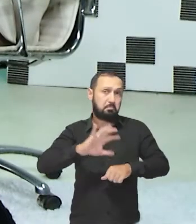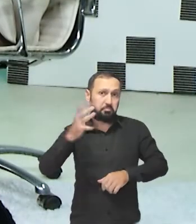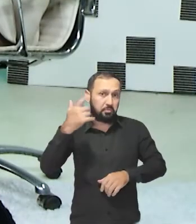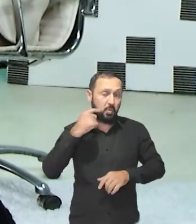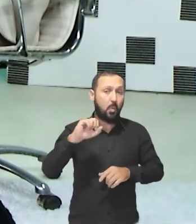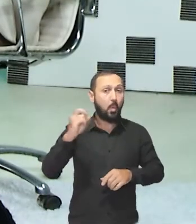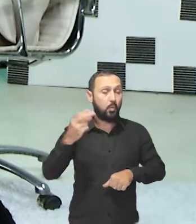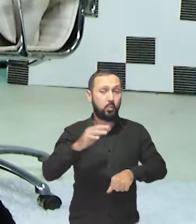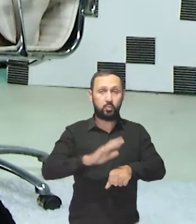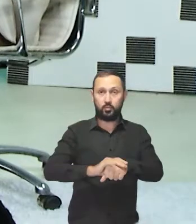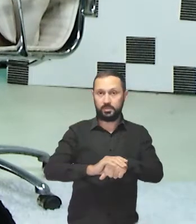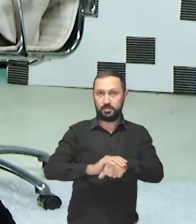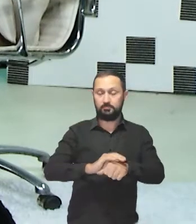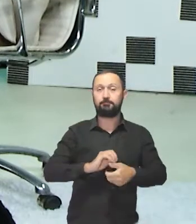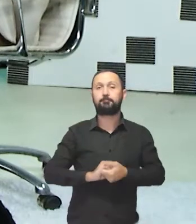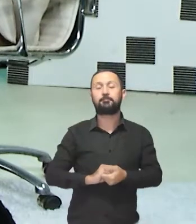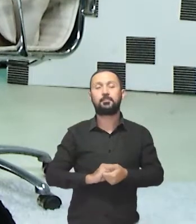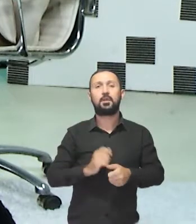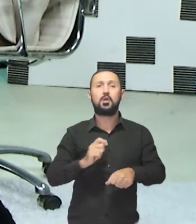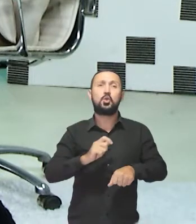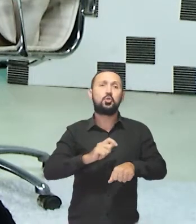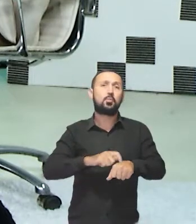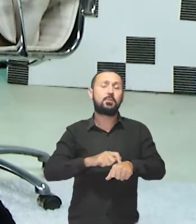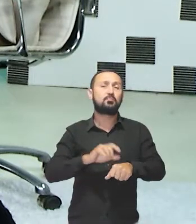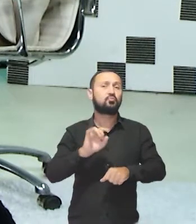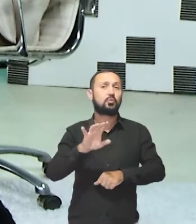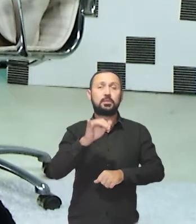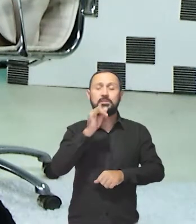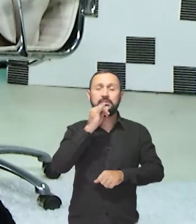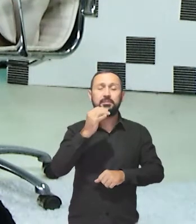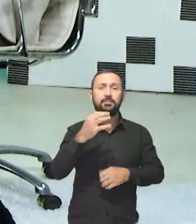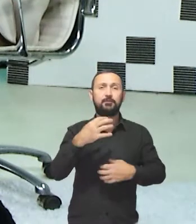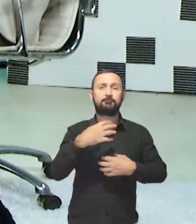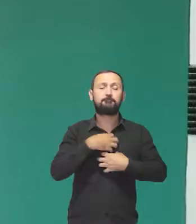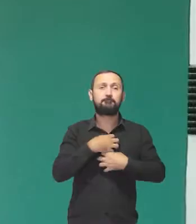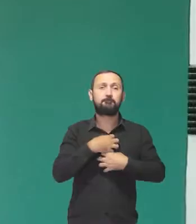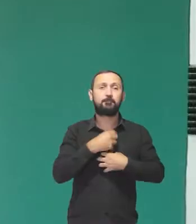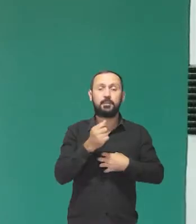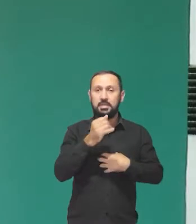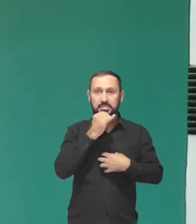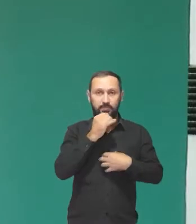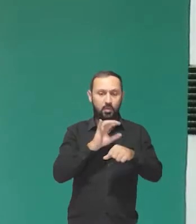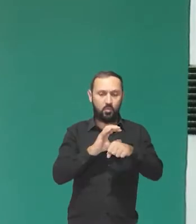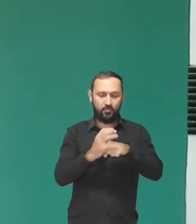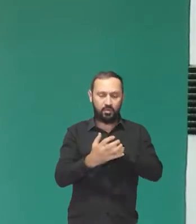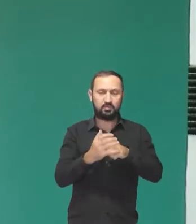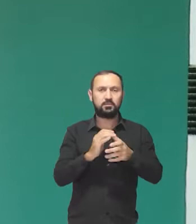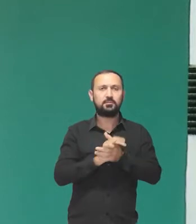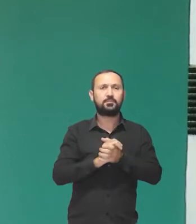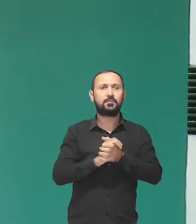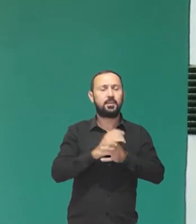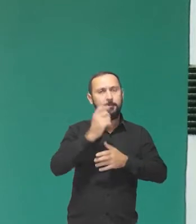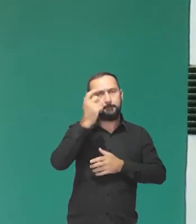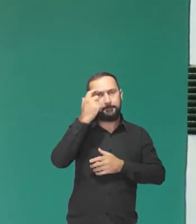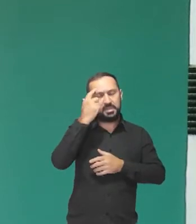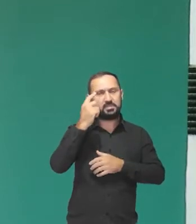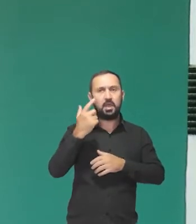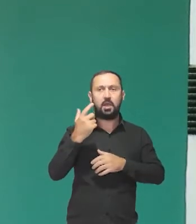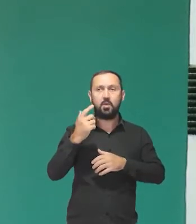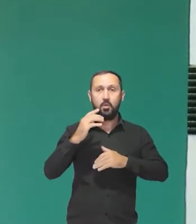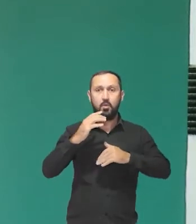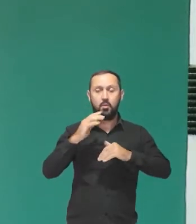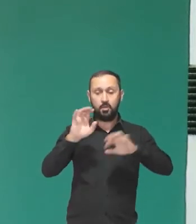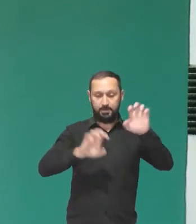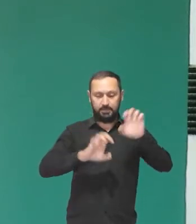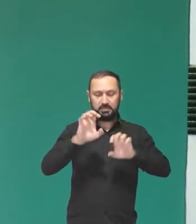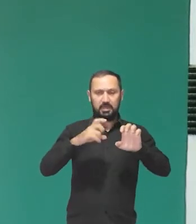circunstancial ou patológica. A circunstancial é essa depressão, a Covid mesmo. Imagine um empresário que